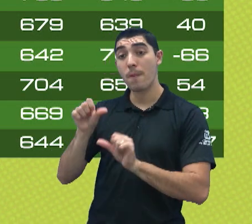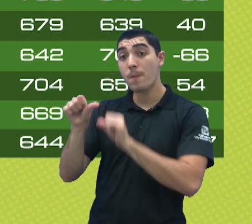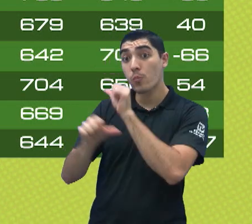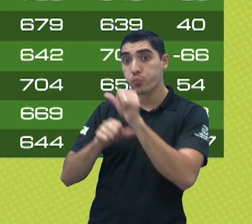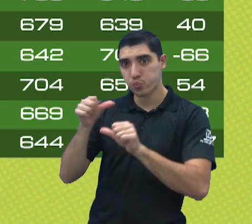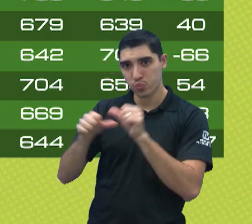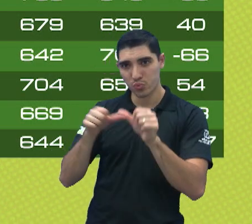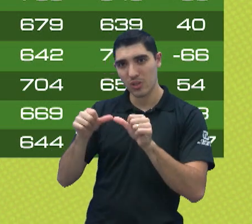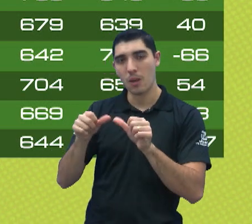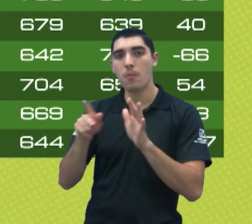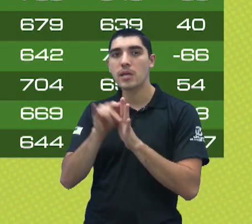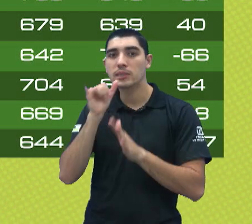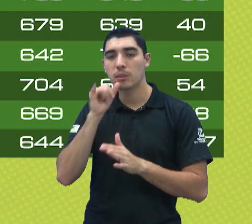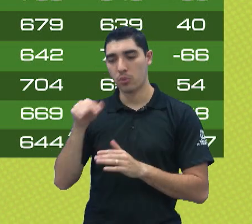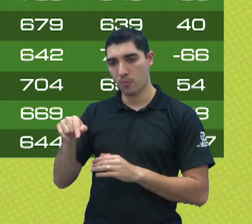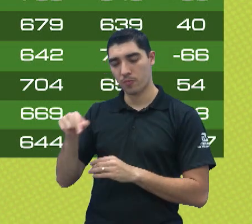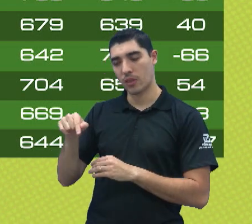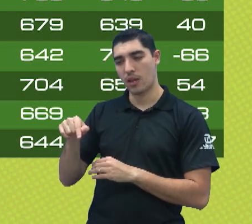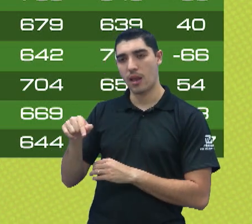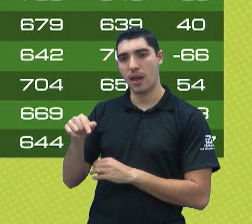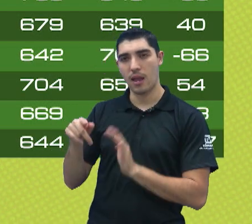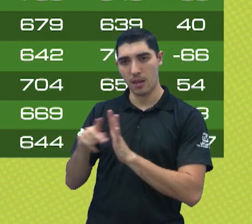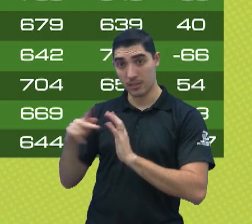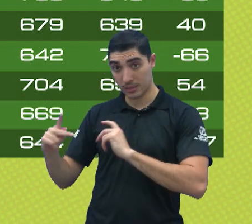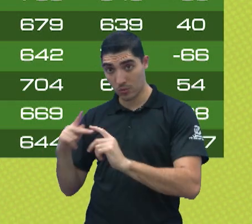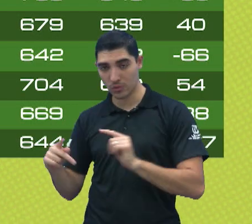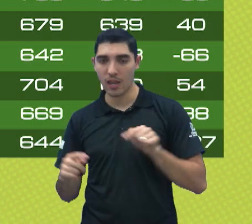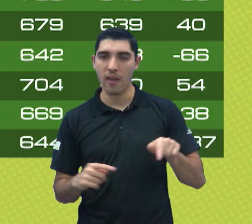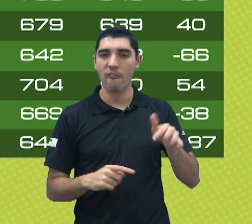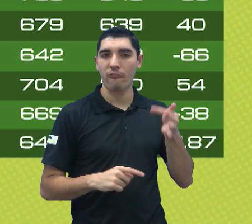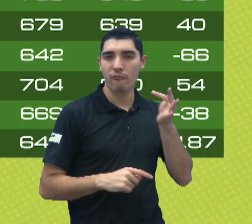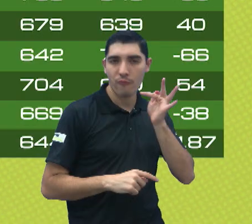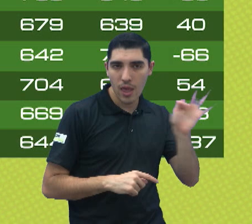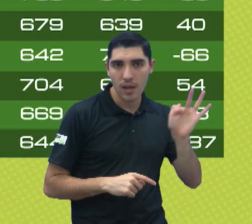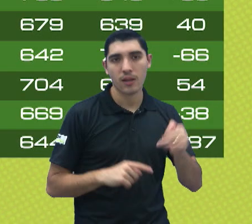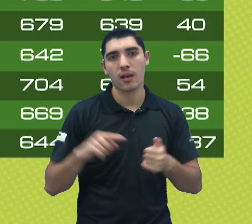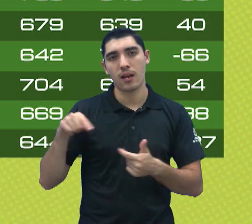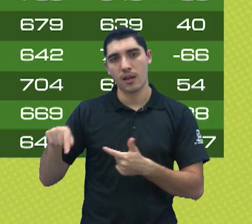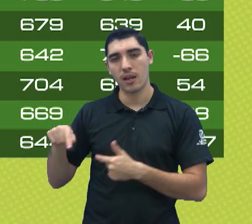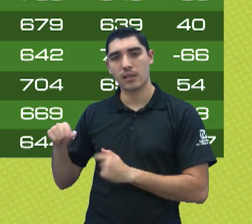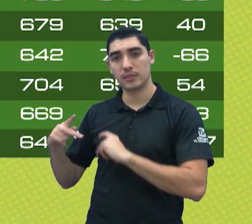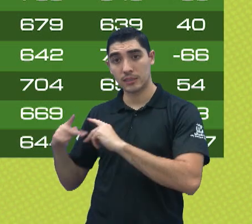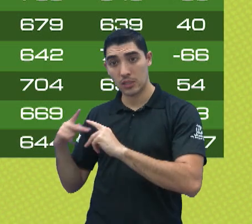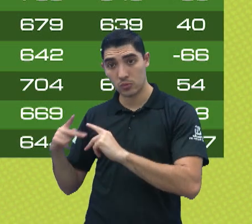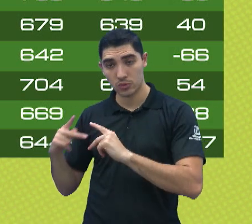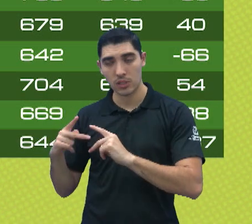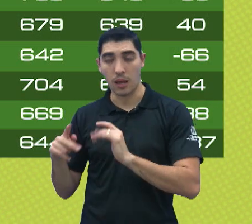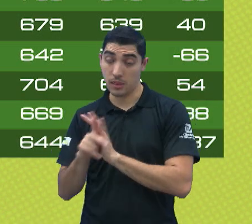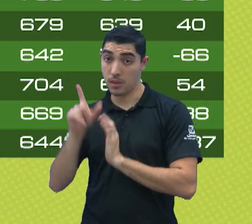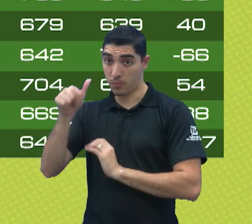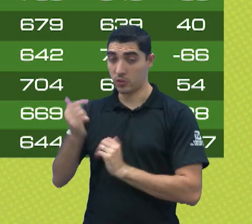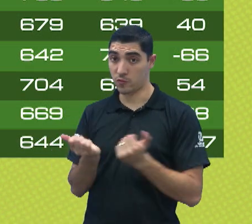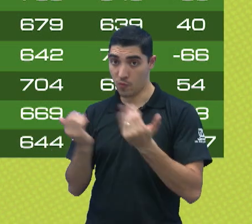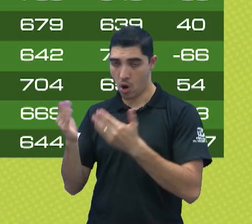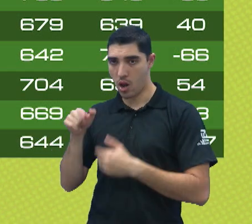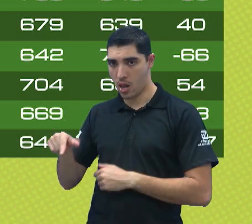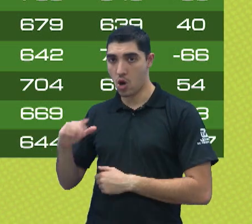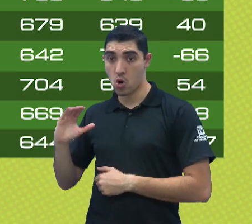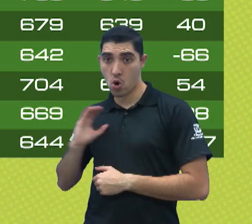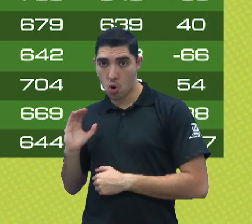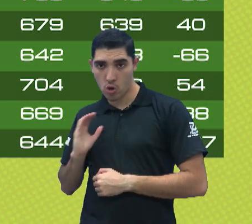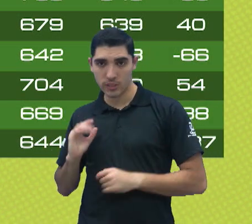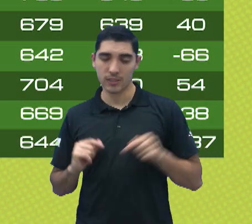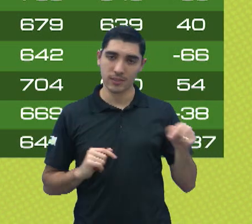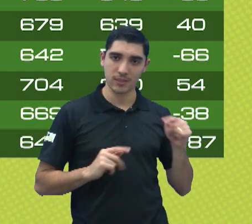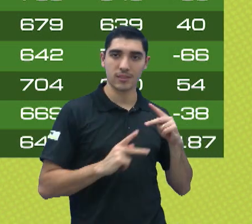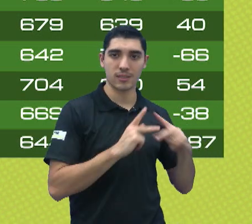José enfrentaria a Franca em São José dos Campos, enfrentaria o Corinthians fora, lá em São Paulo, porque jogou aqui na primeira fase,